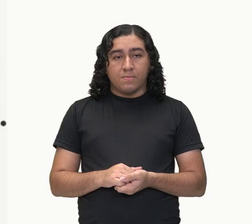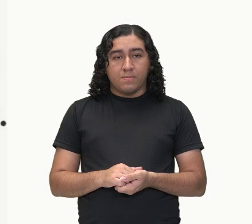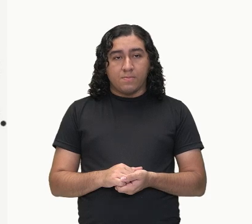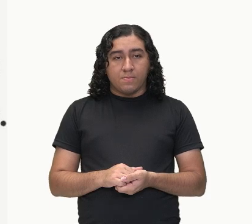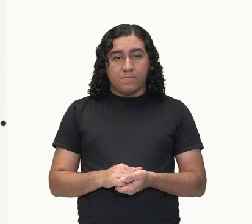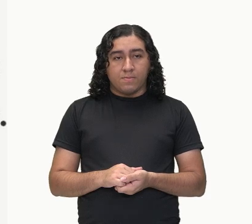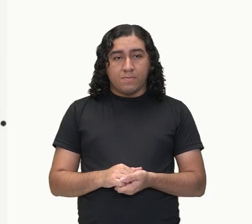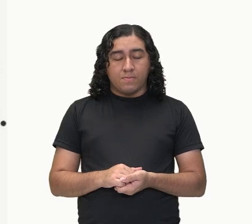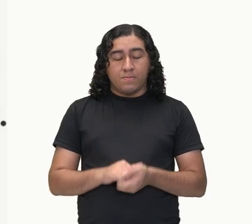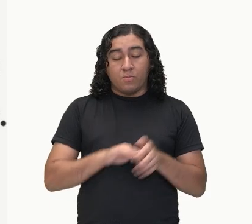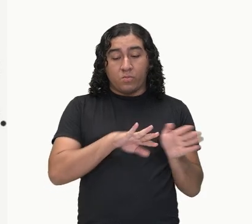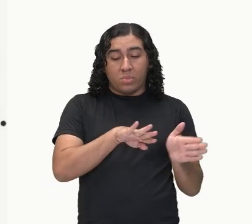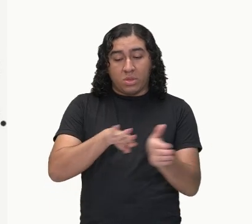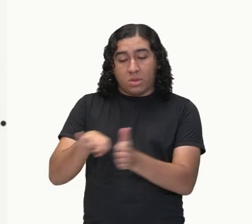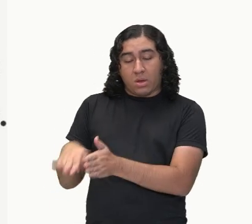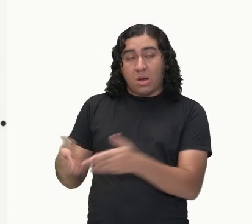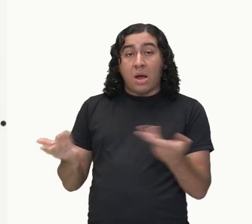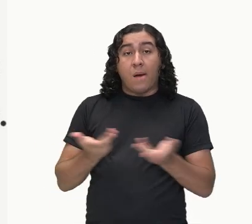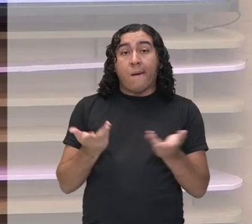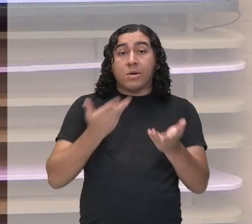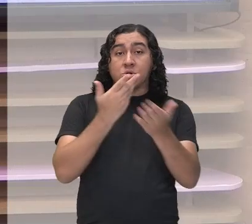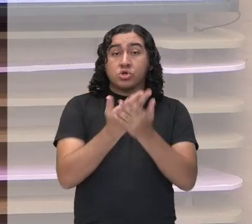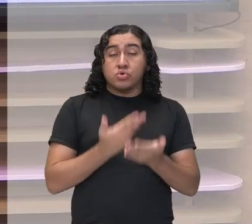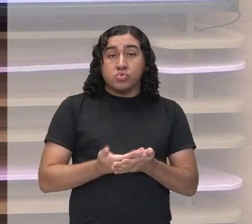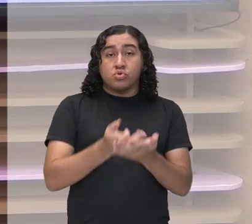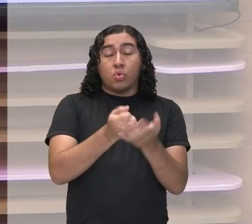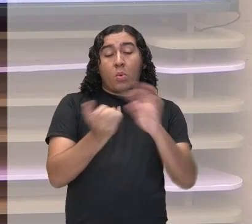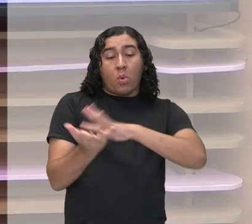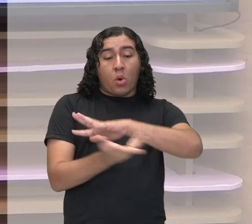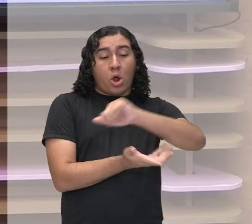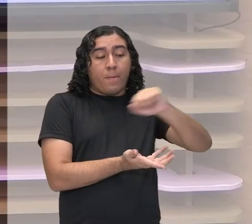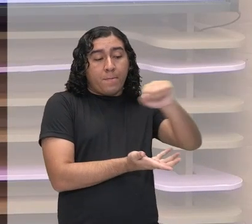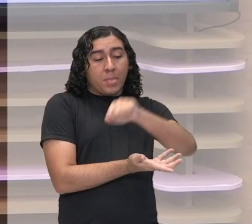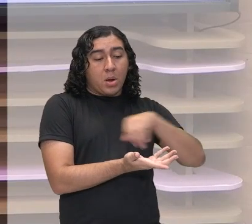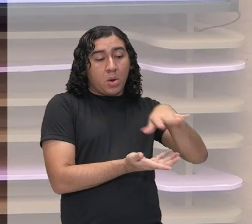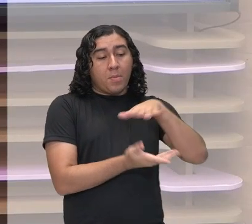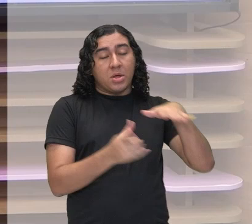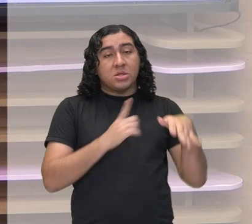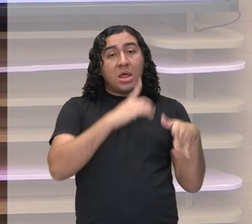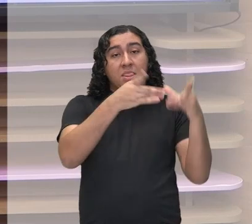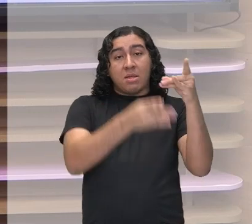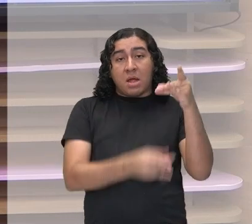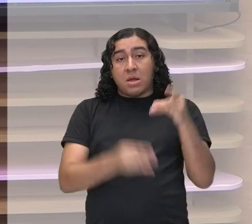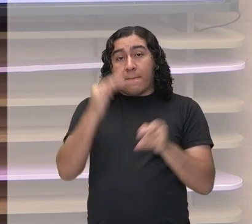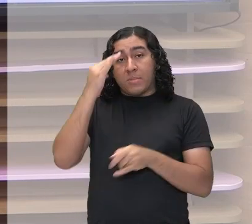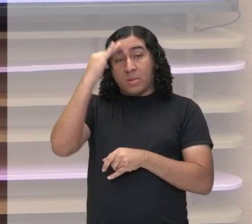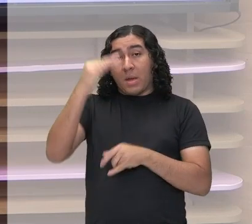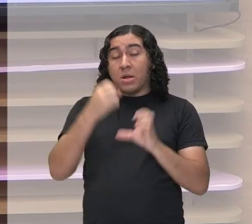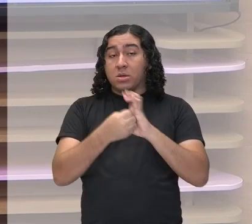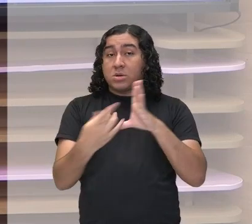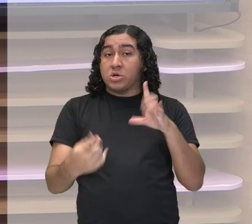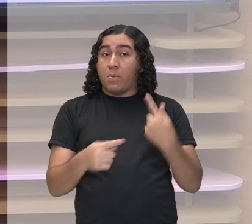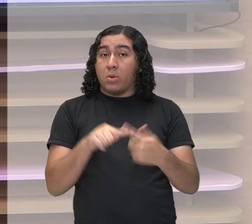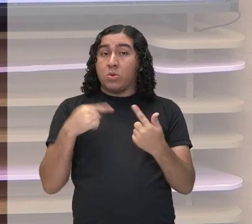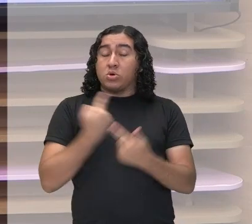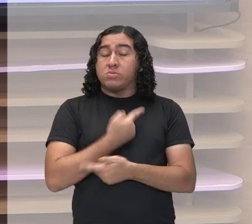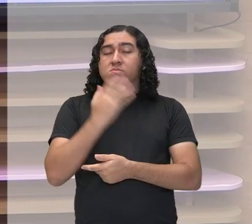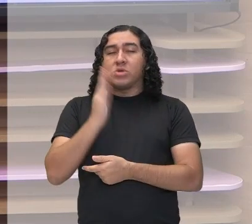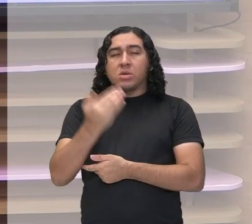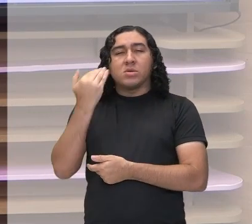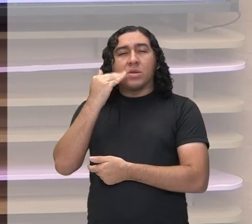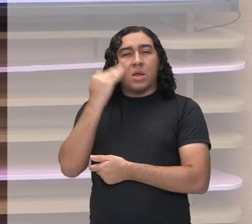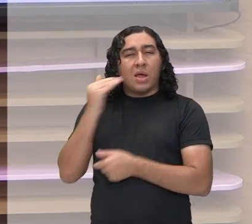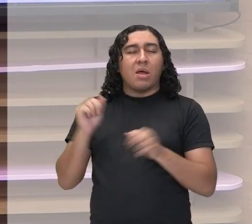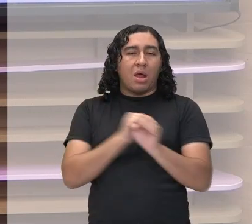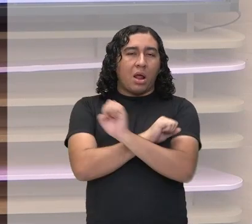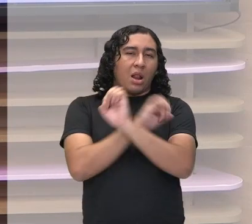dos estudos dos biomas, trazendo para vocês as principais características, uma vez que a gente já entendeu que ocorre essa